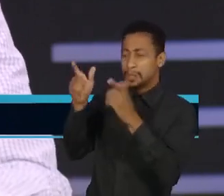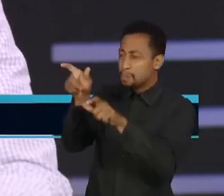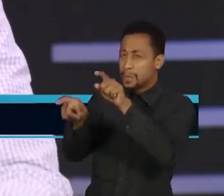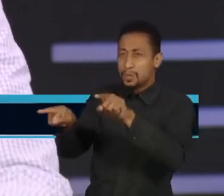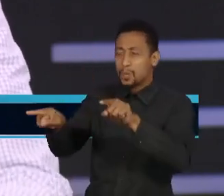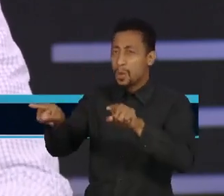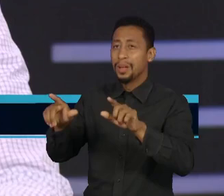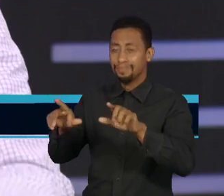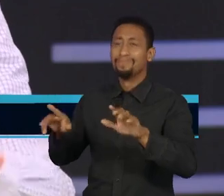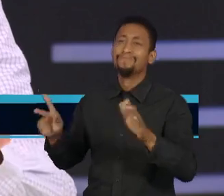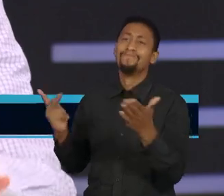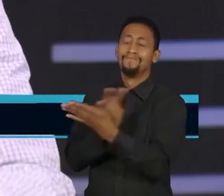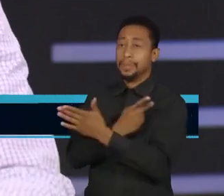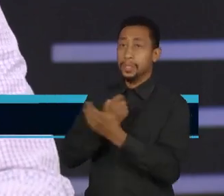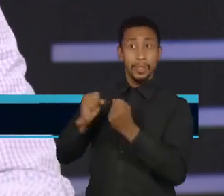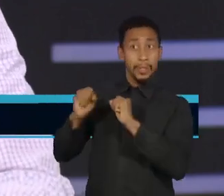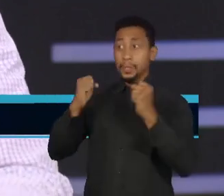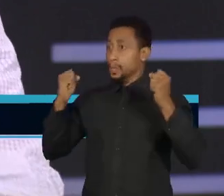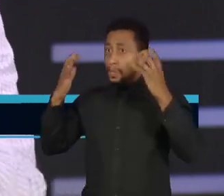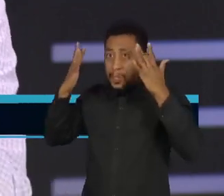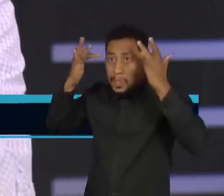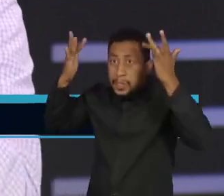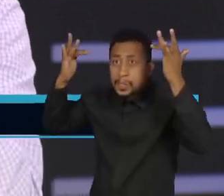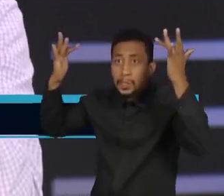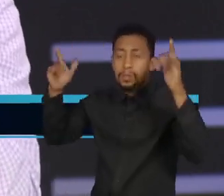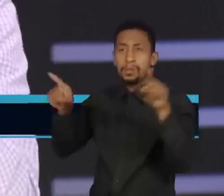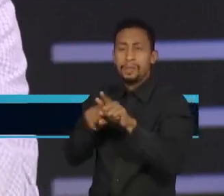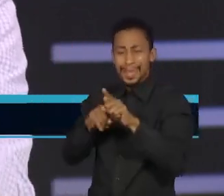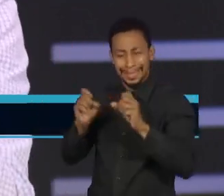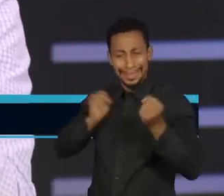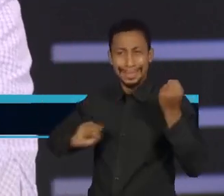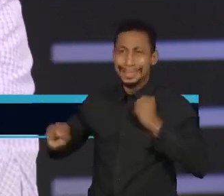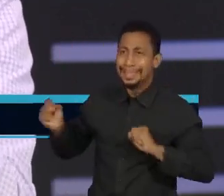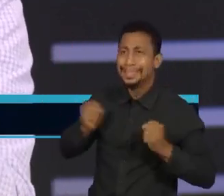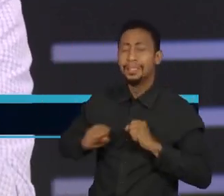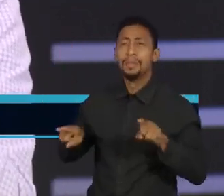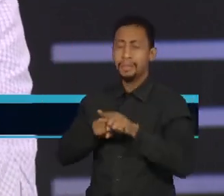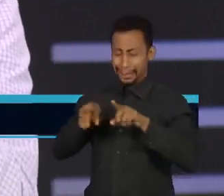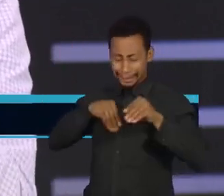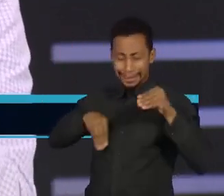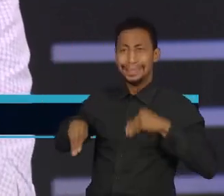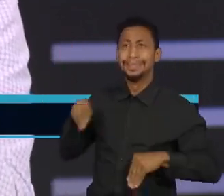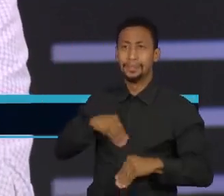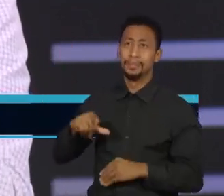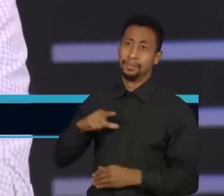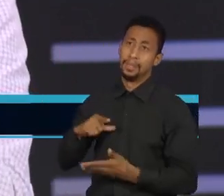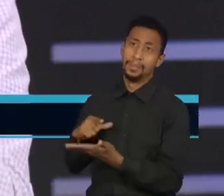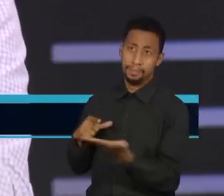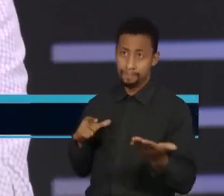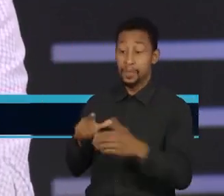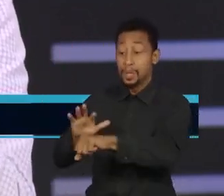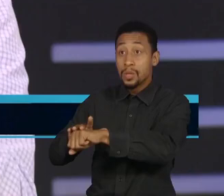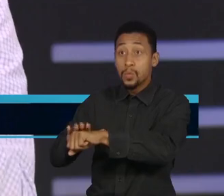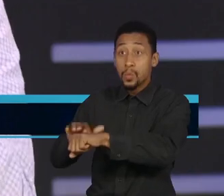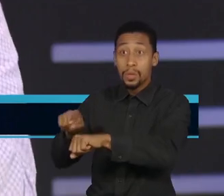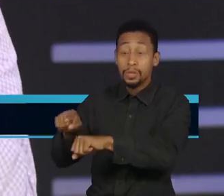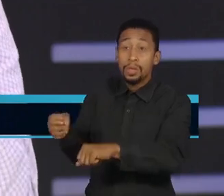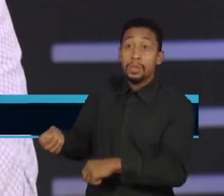agressividade, depressão, suicídios. Então, é uma nova doença que a gente está lidando.